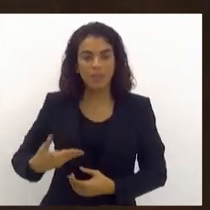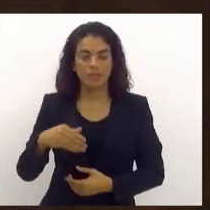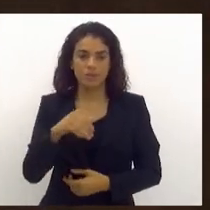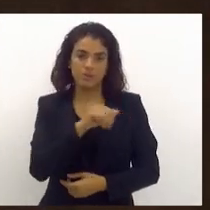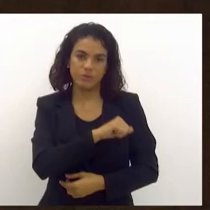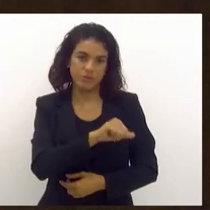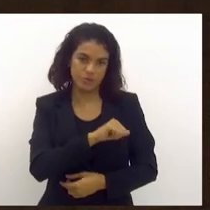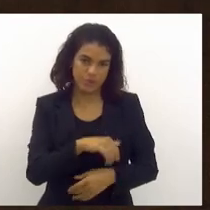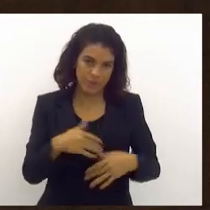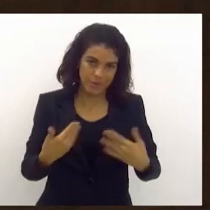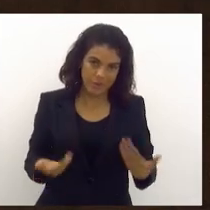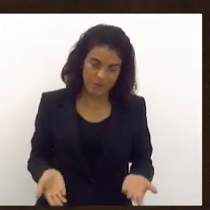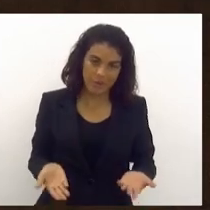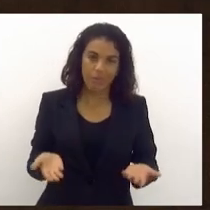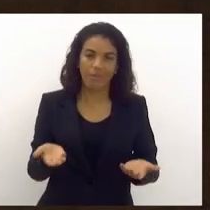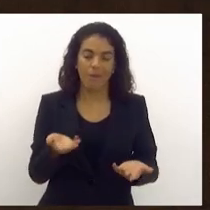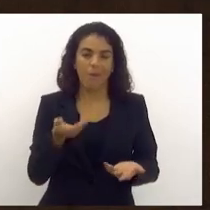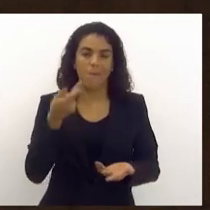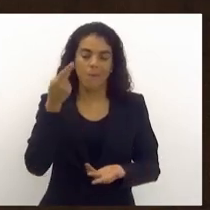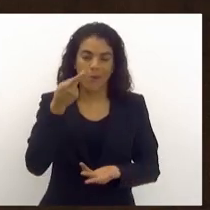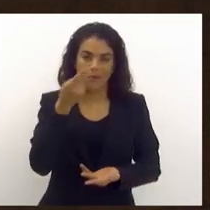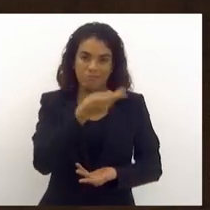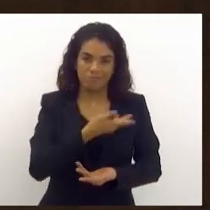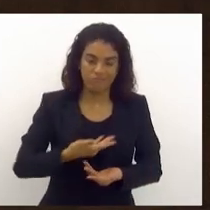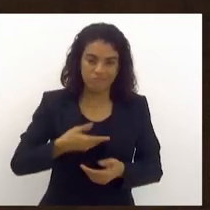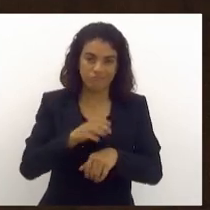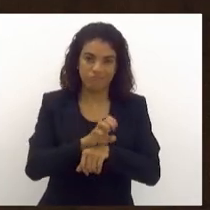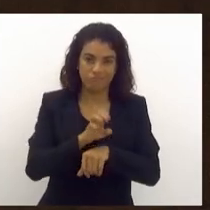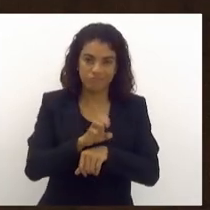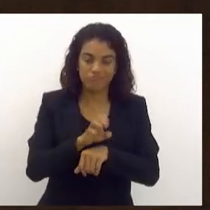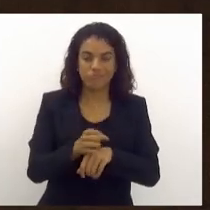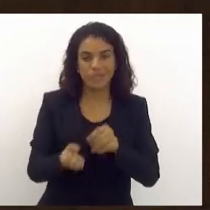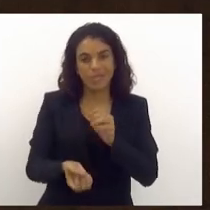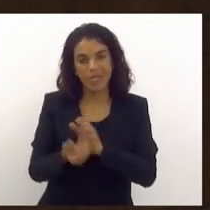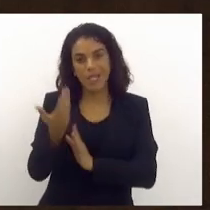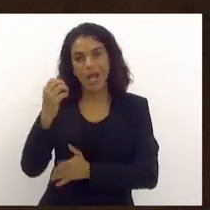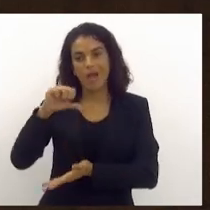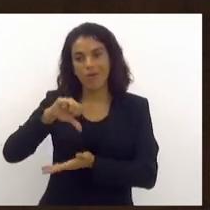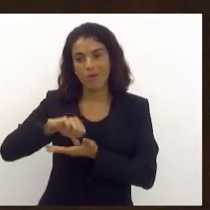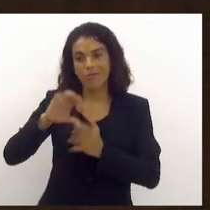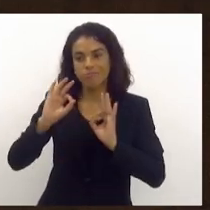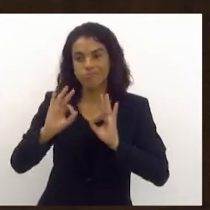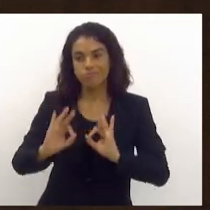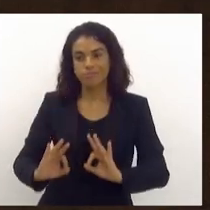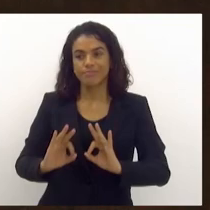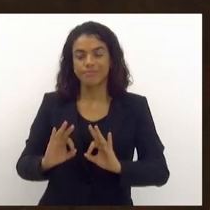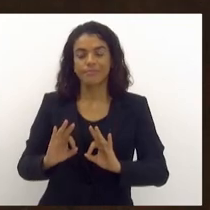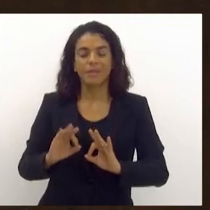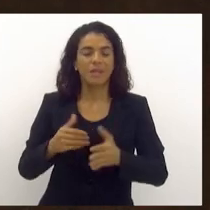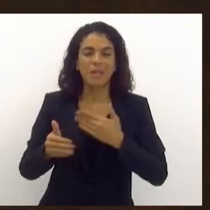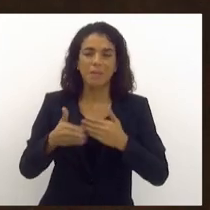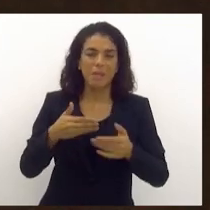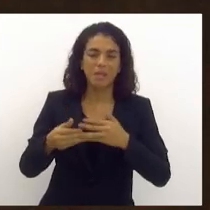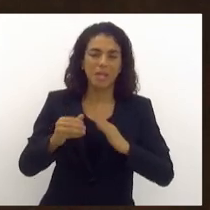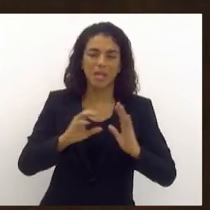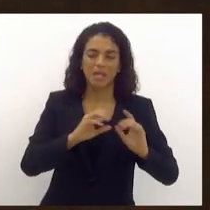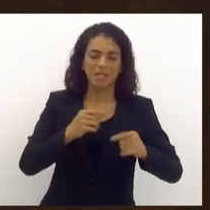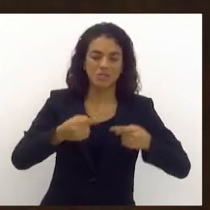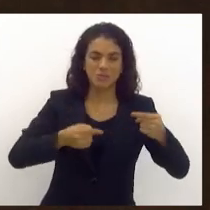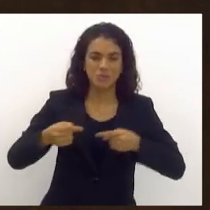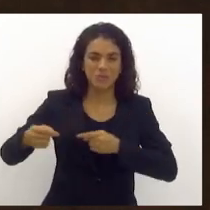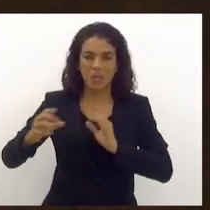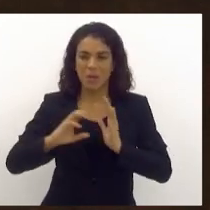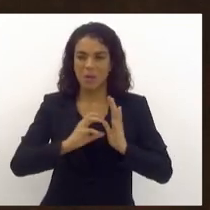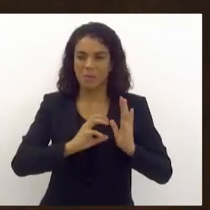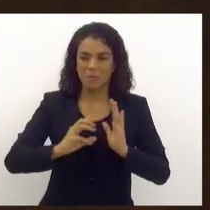Janeiro. Então, cabe à política do Estado estabelecer a unidade franca, independente de discussão partidária, e que